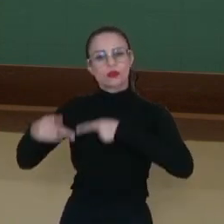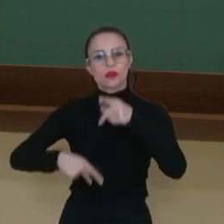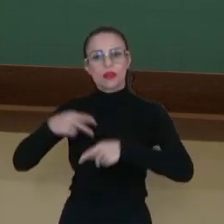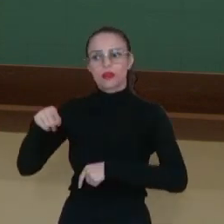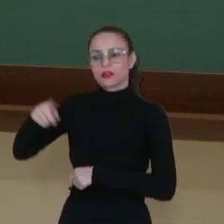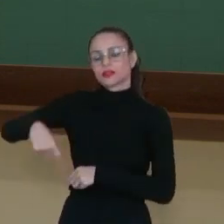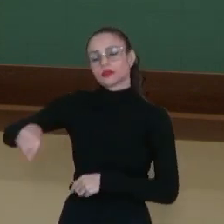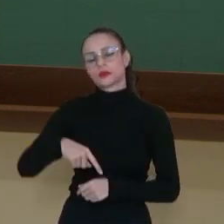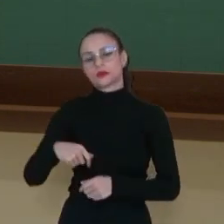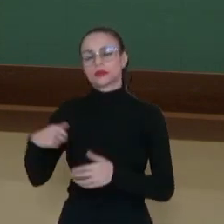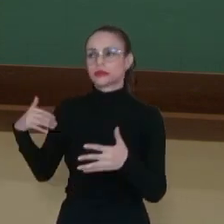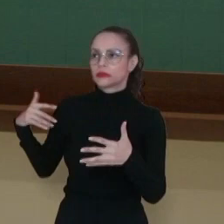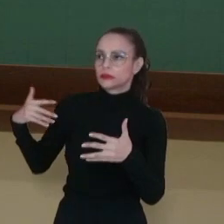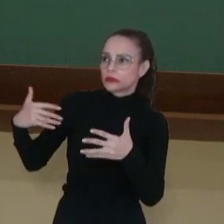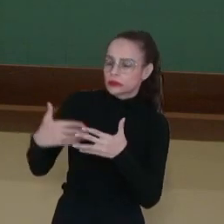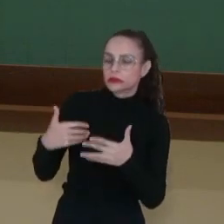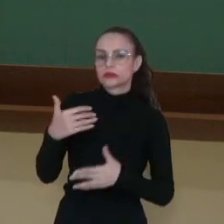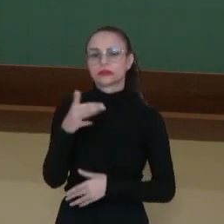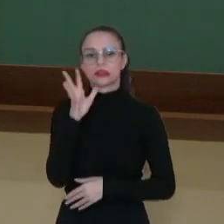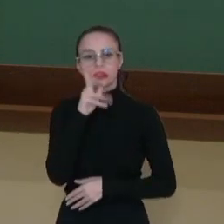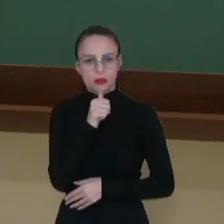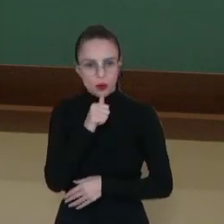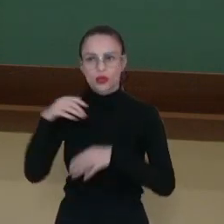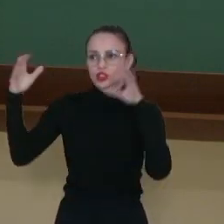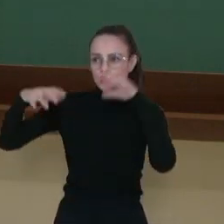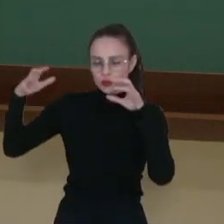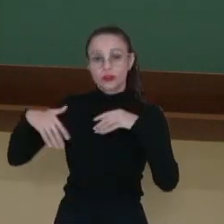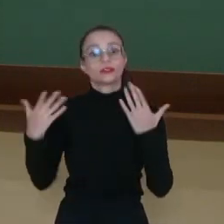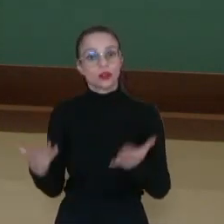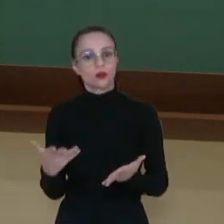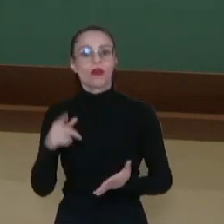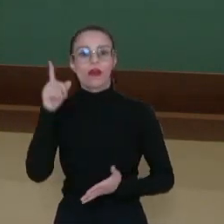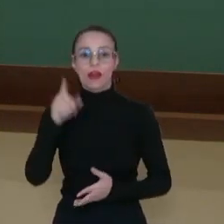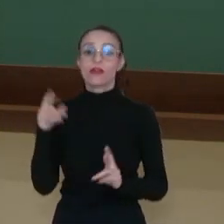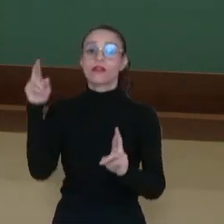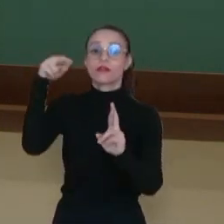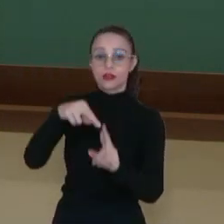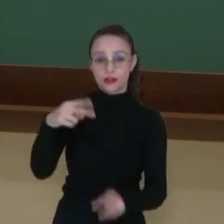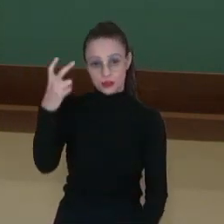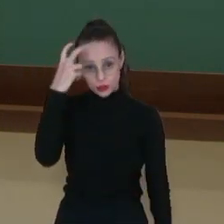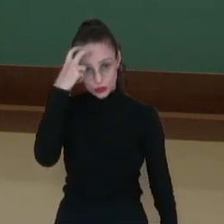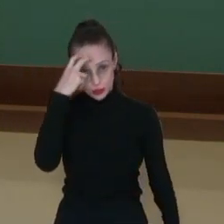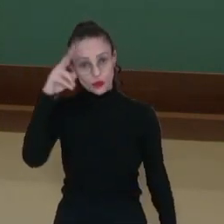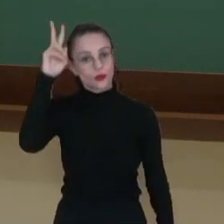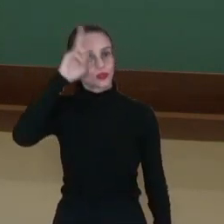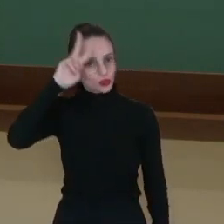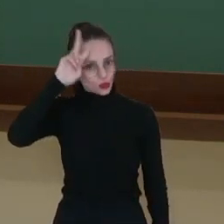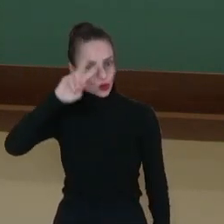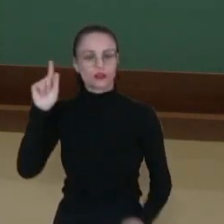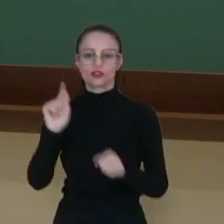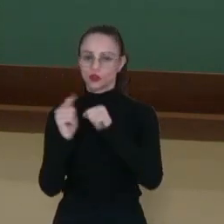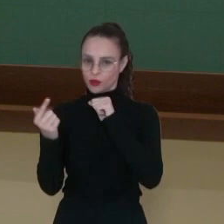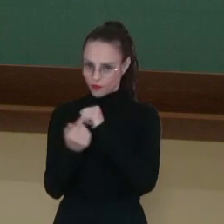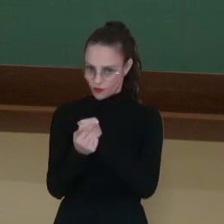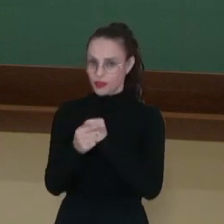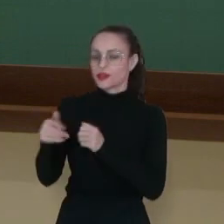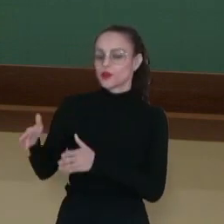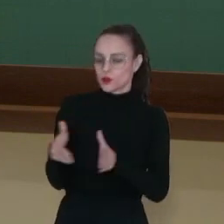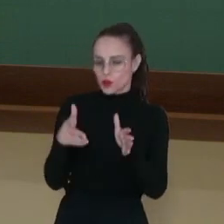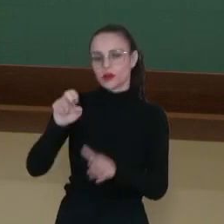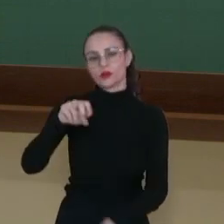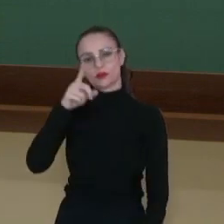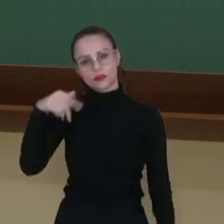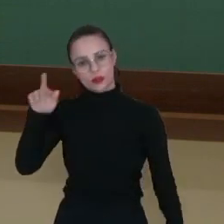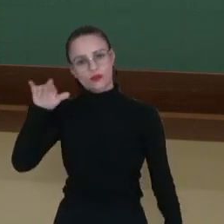referência histórica, cultural e geográfica da presença do Rio São Francisco na região Nordeste. Daí a